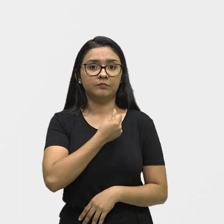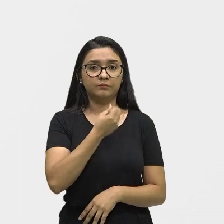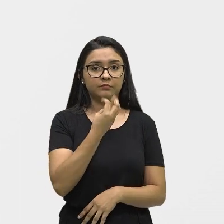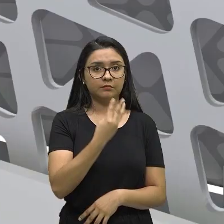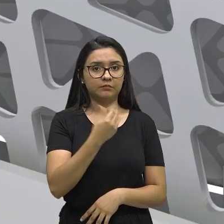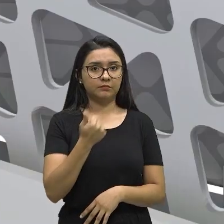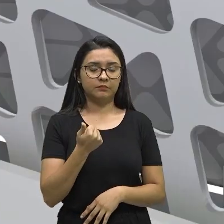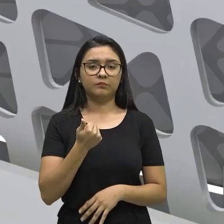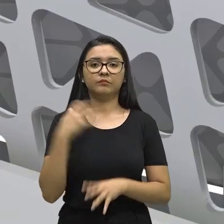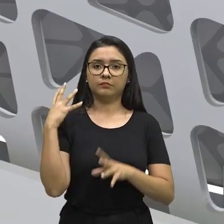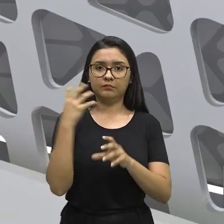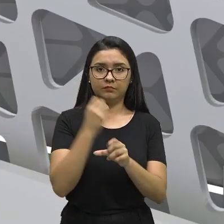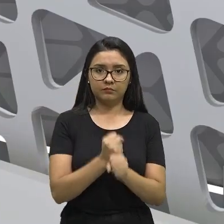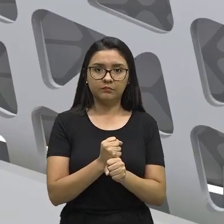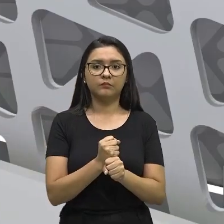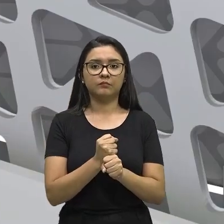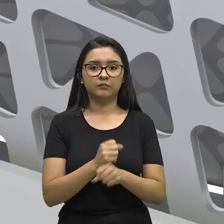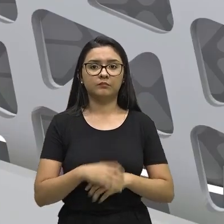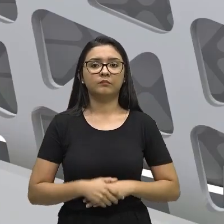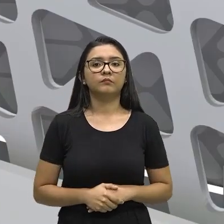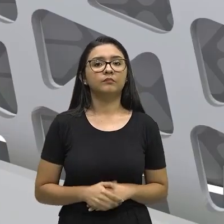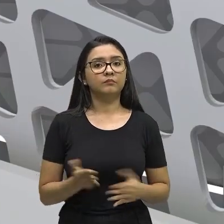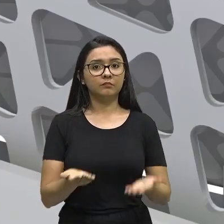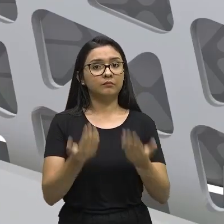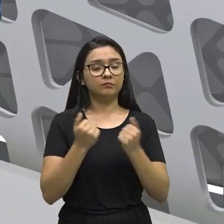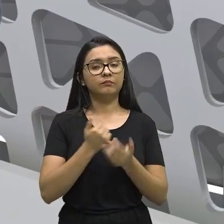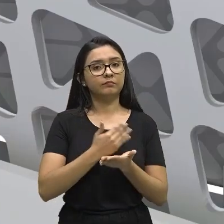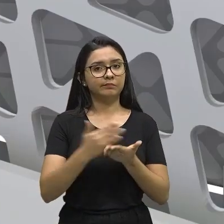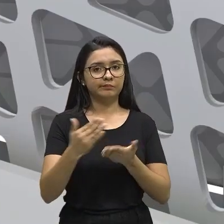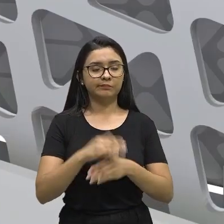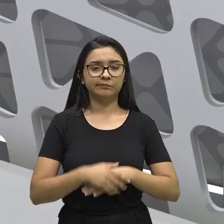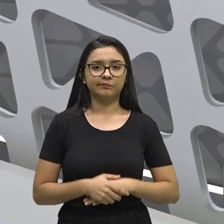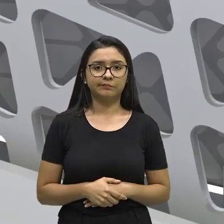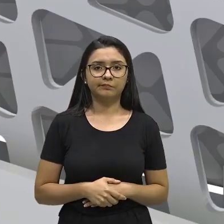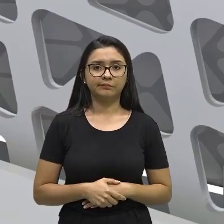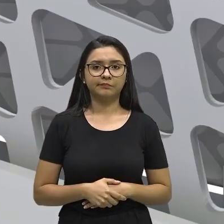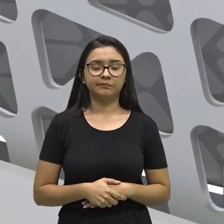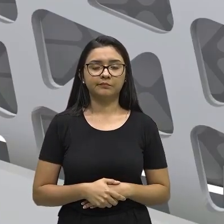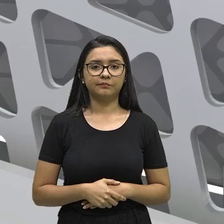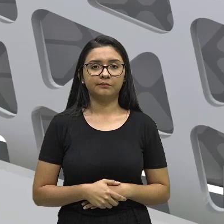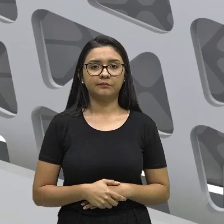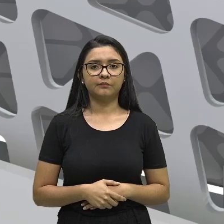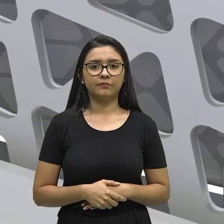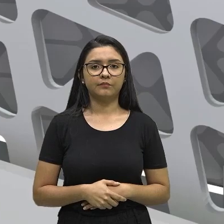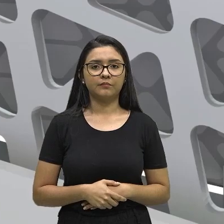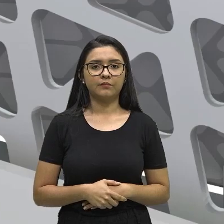primeiro, a revisão. Então, acompanha aí a primeira parte.